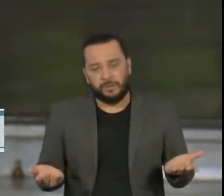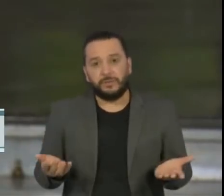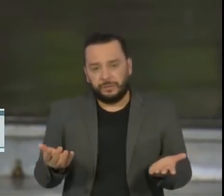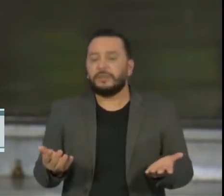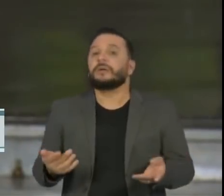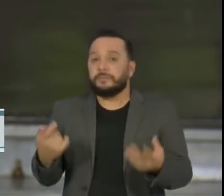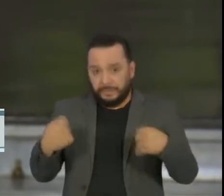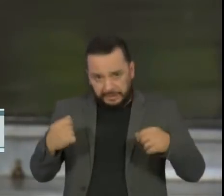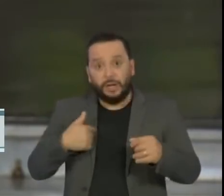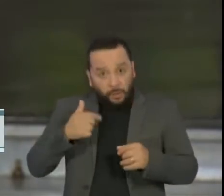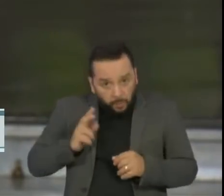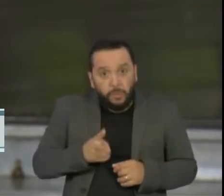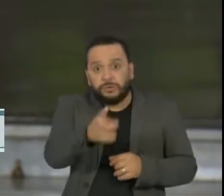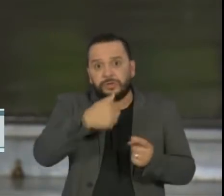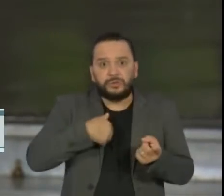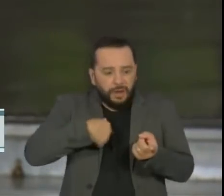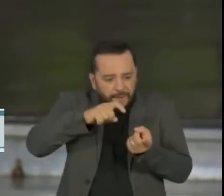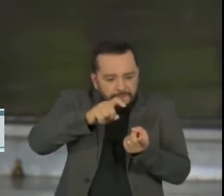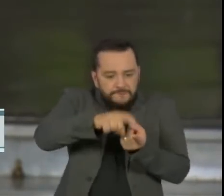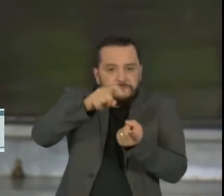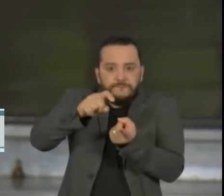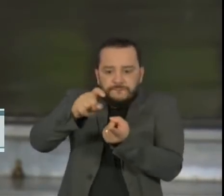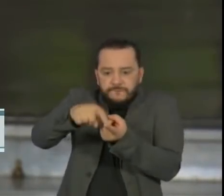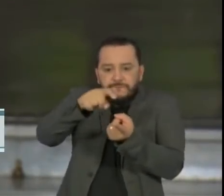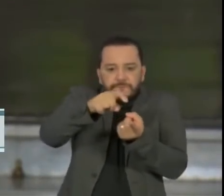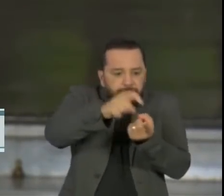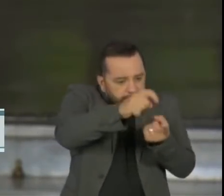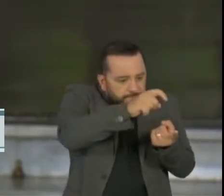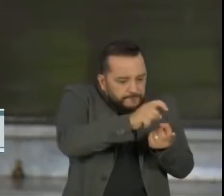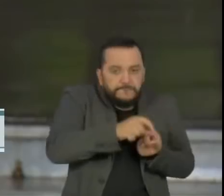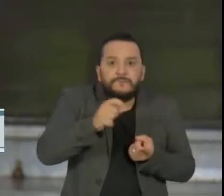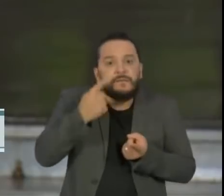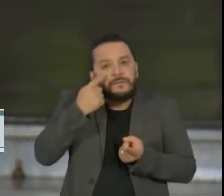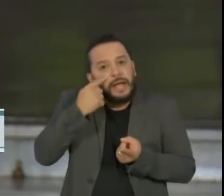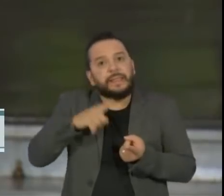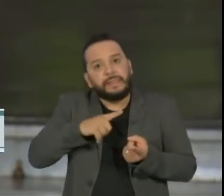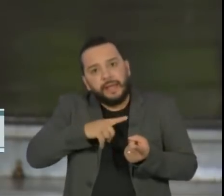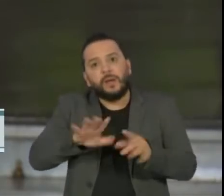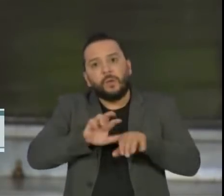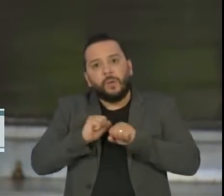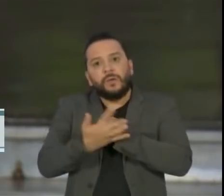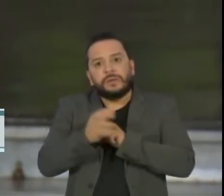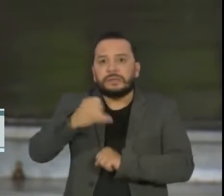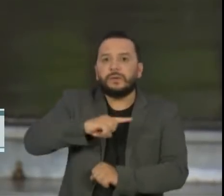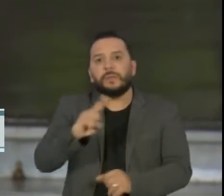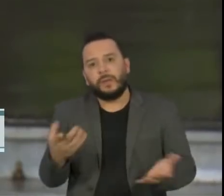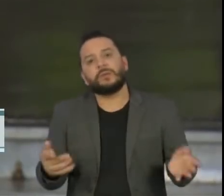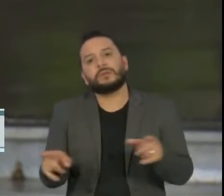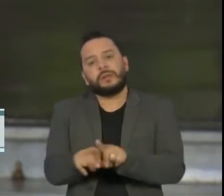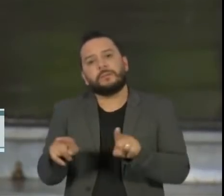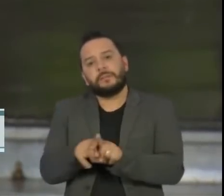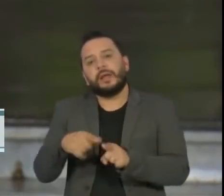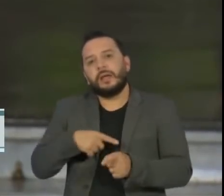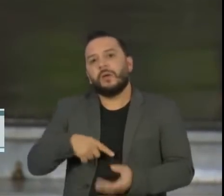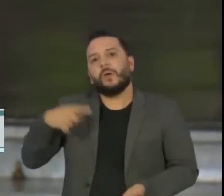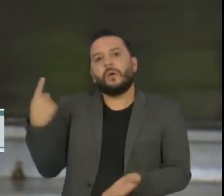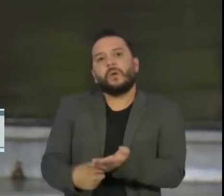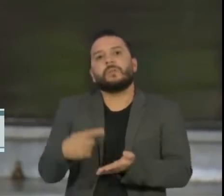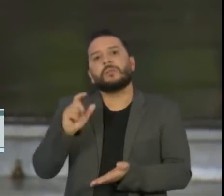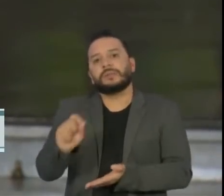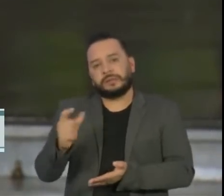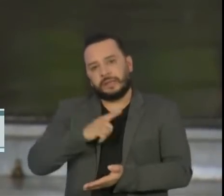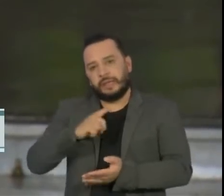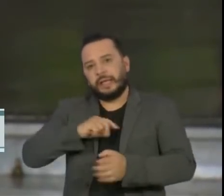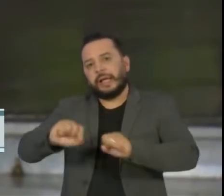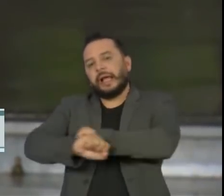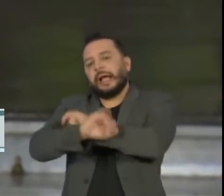testes, muito pelo contrário, e por isso que a gente monitora internações também, né? O segundo compromisso era exatamente da transparência, né? Então os pesquisadores